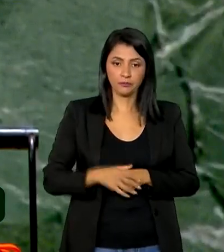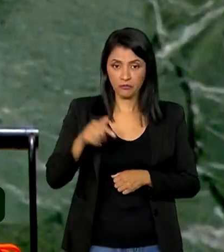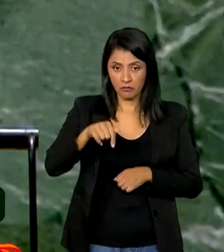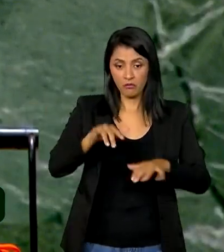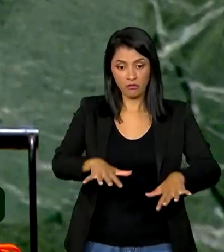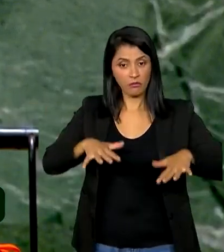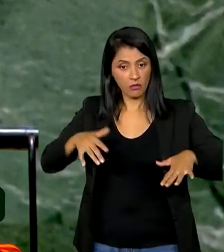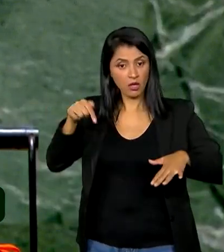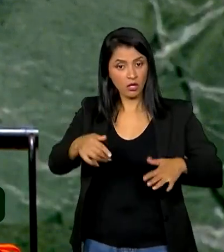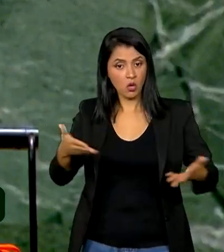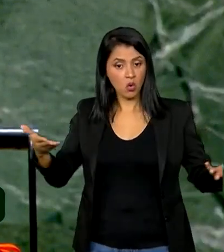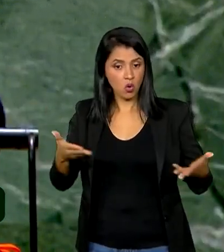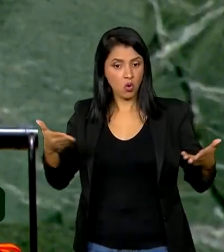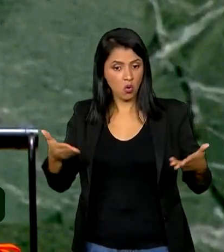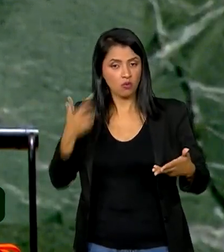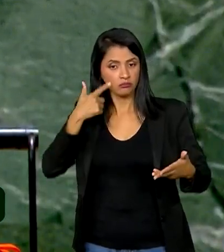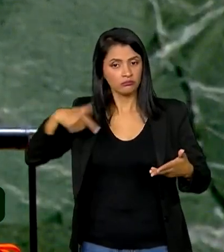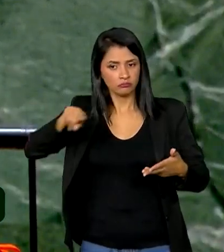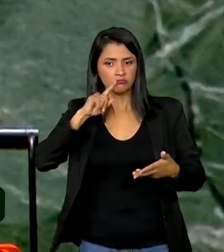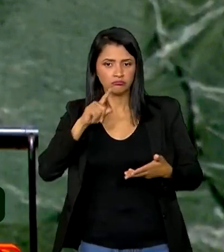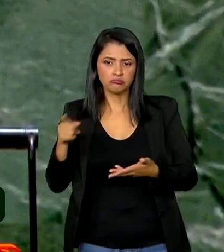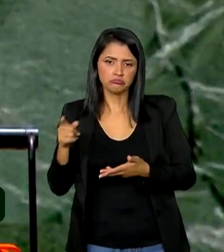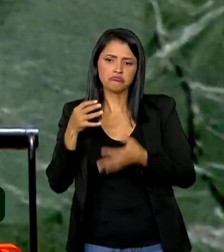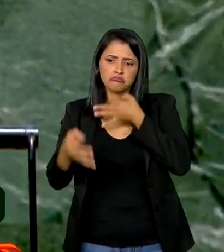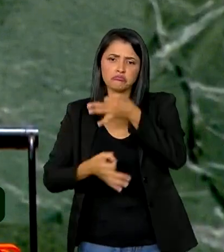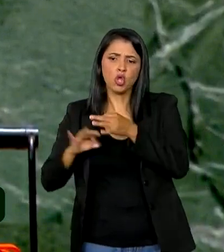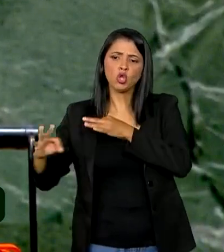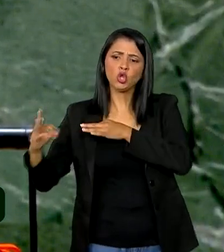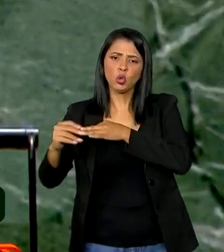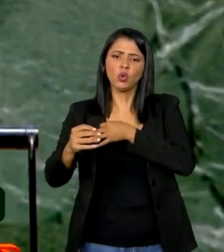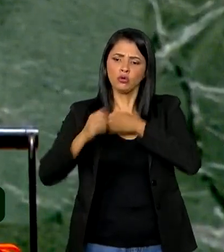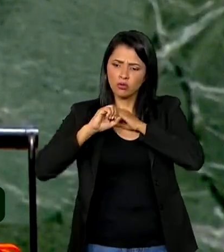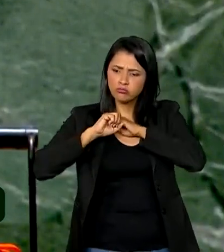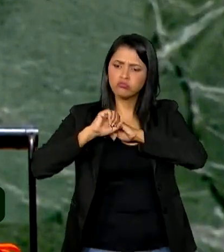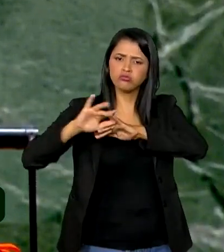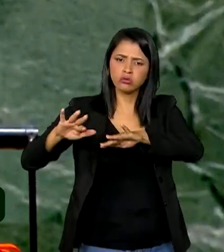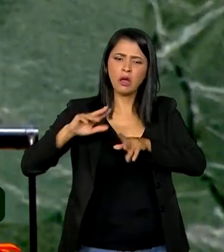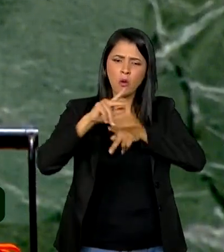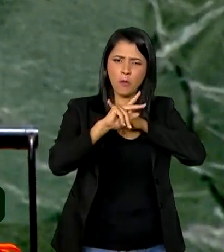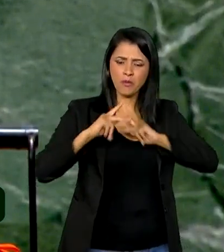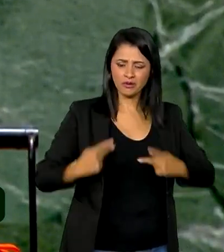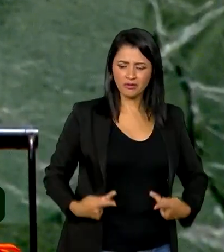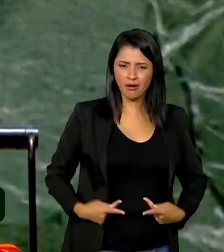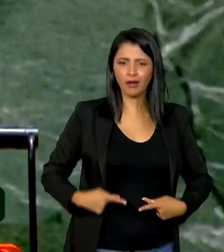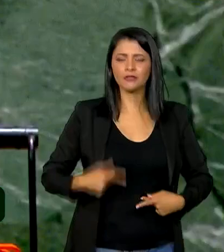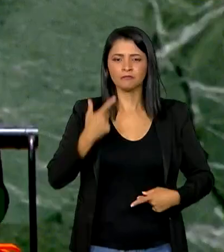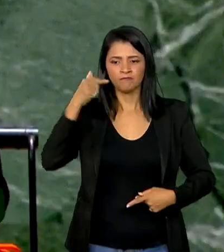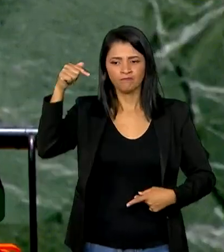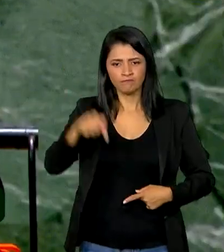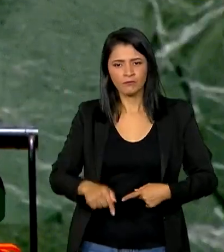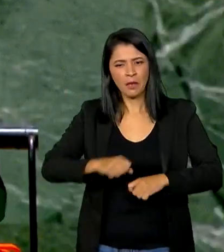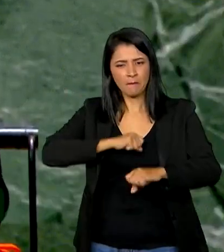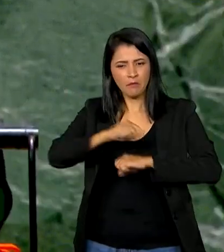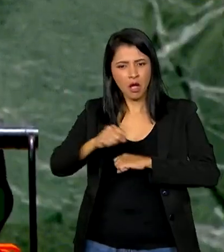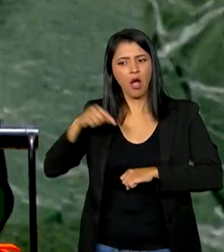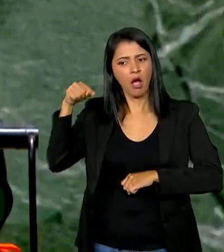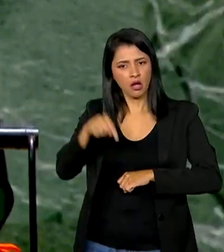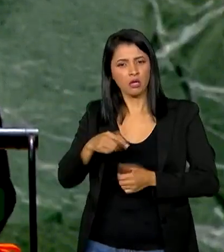na CELAC, no CARICOM e tantos outros espaços que existem para discutir. Não tem ilusões